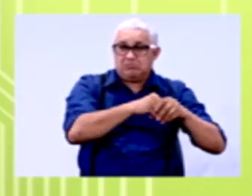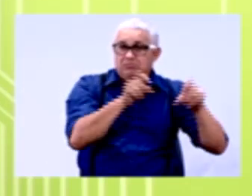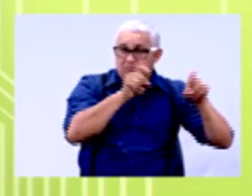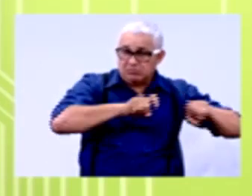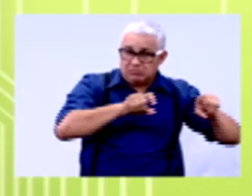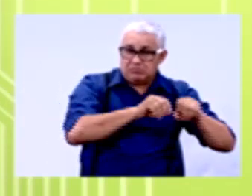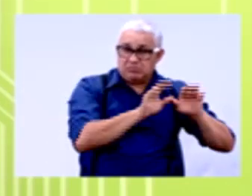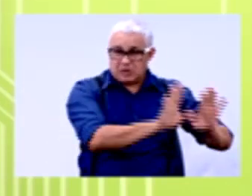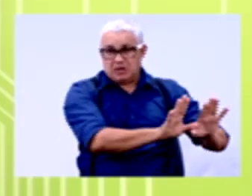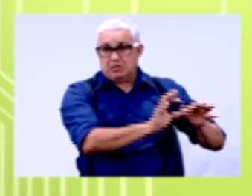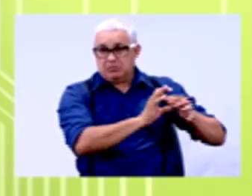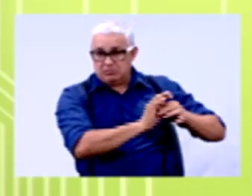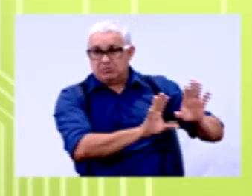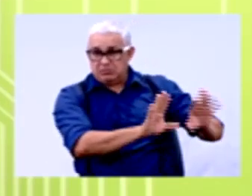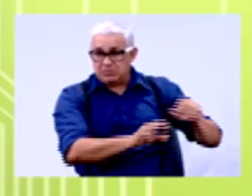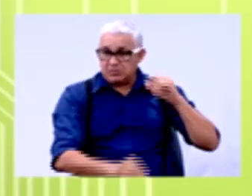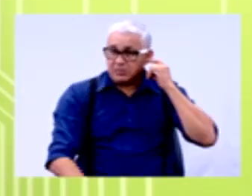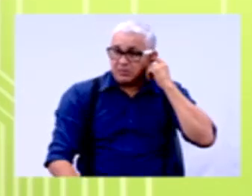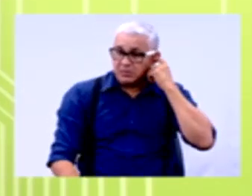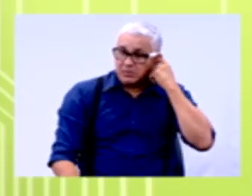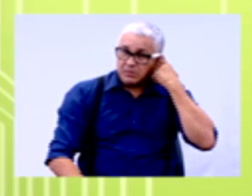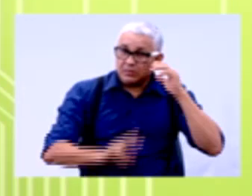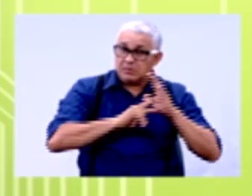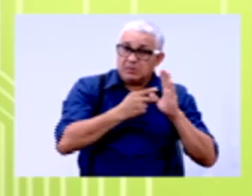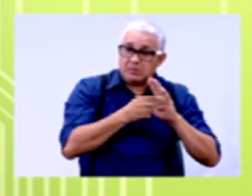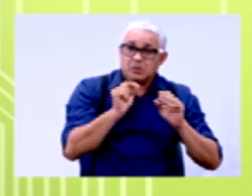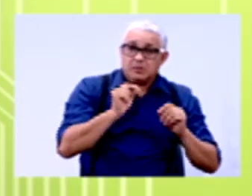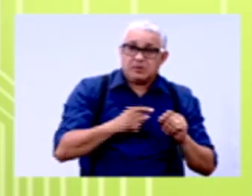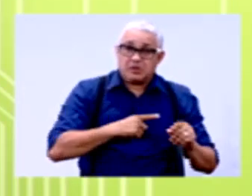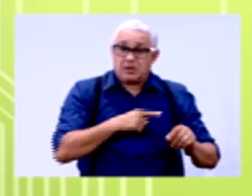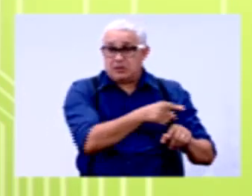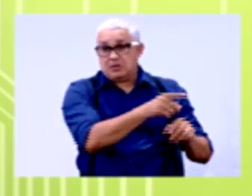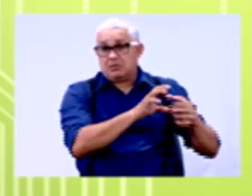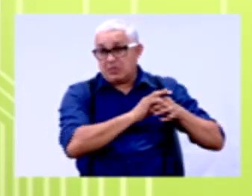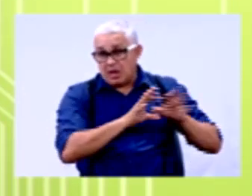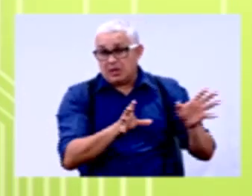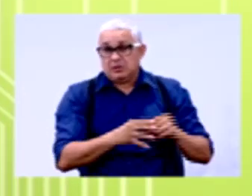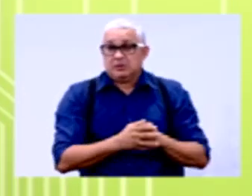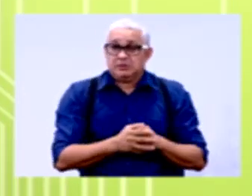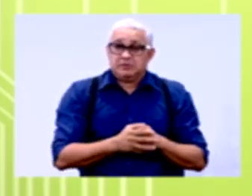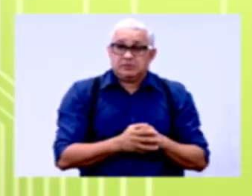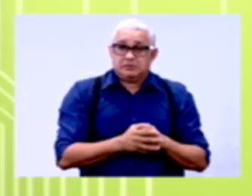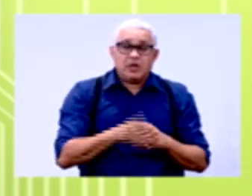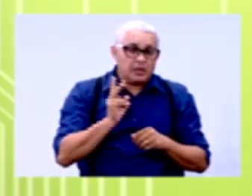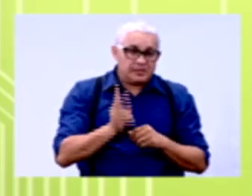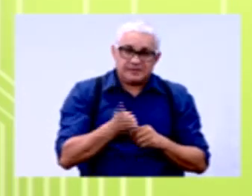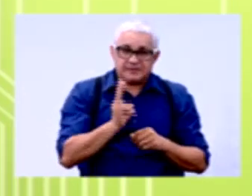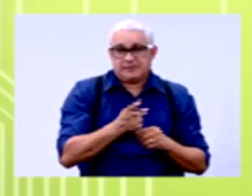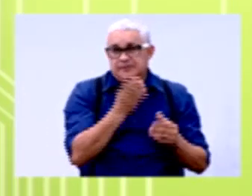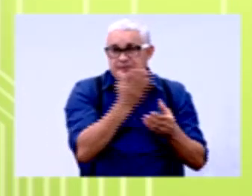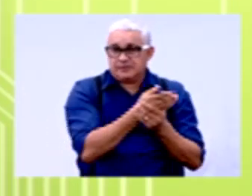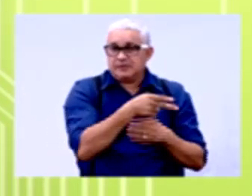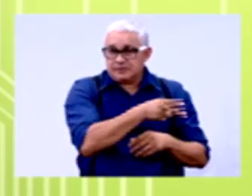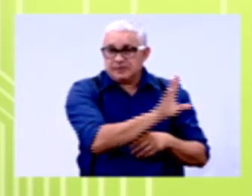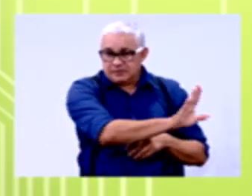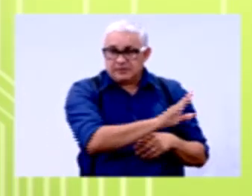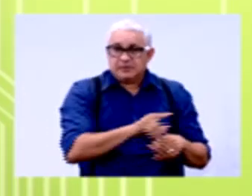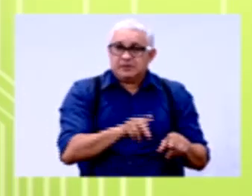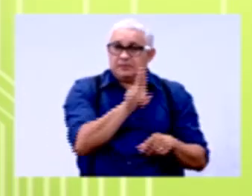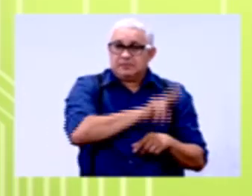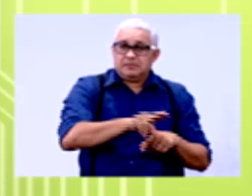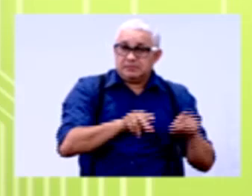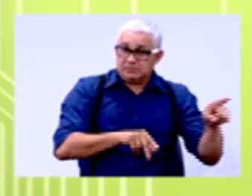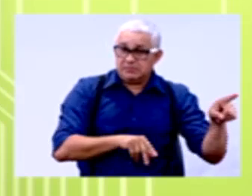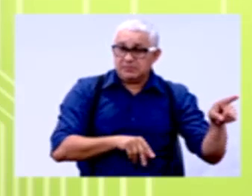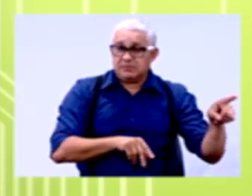lá disponível. Isso daí quer dizer que a gente vai ter uma disponibilidade sempre daquele arquivo, né? E a gente usa mais